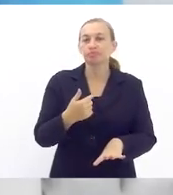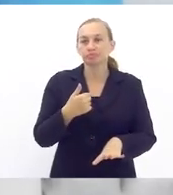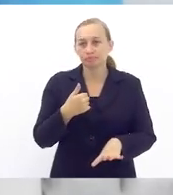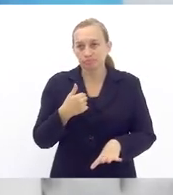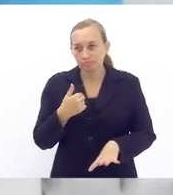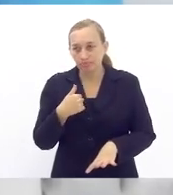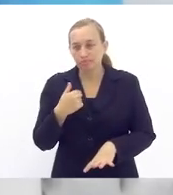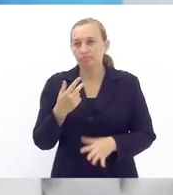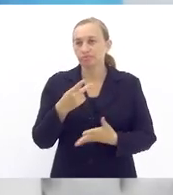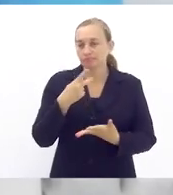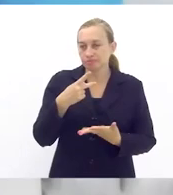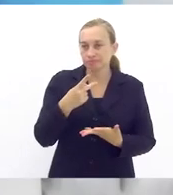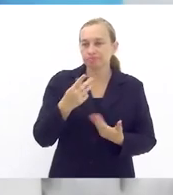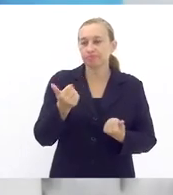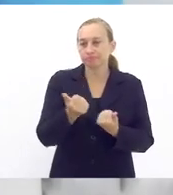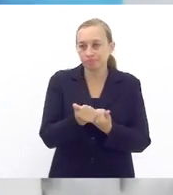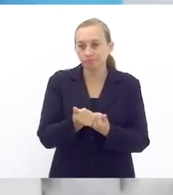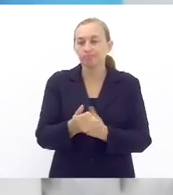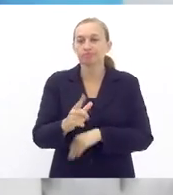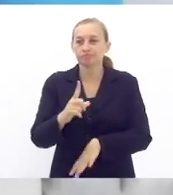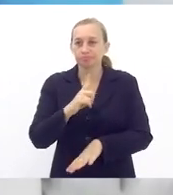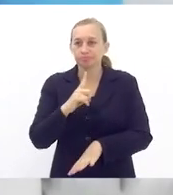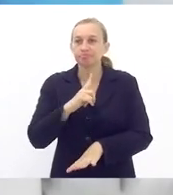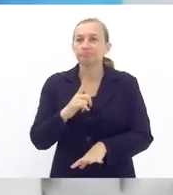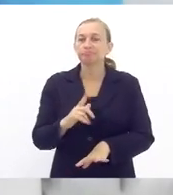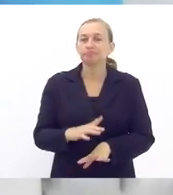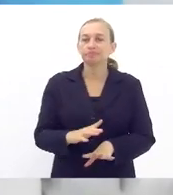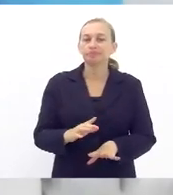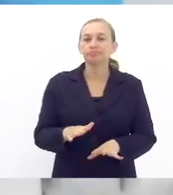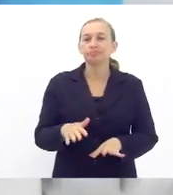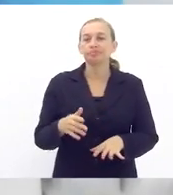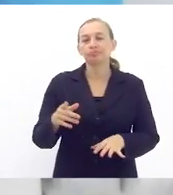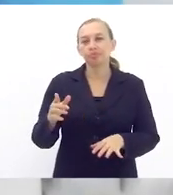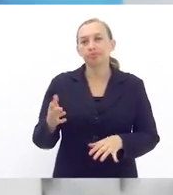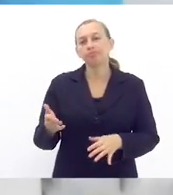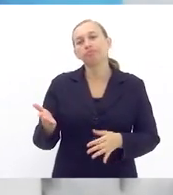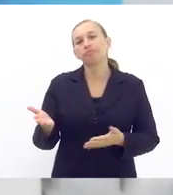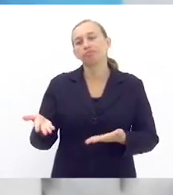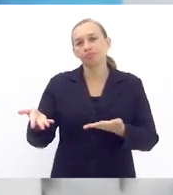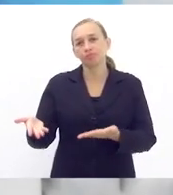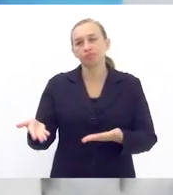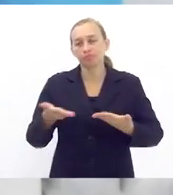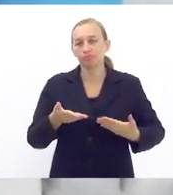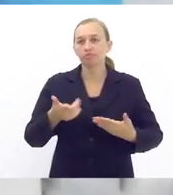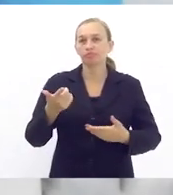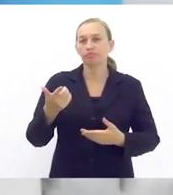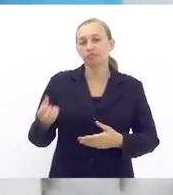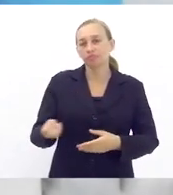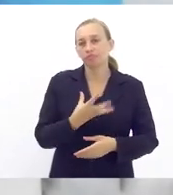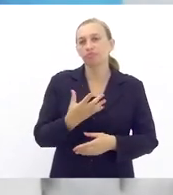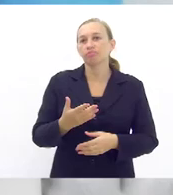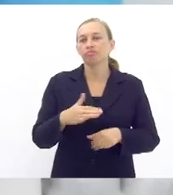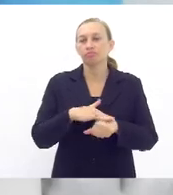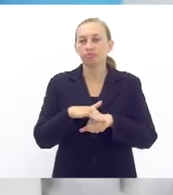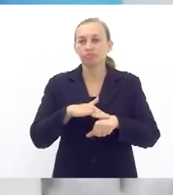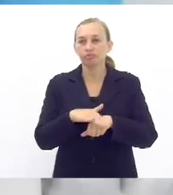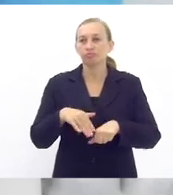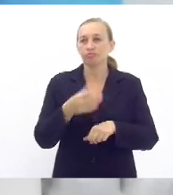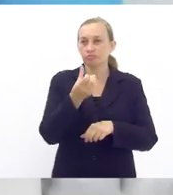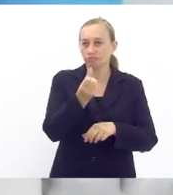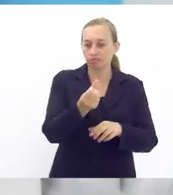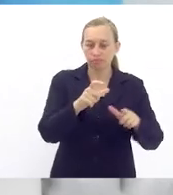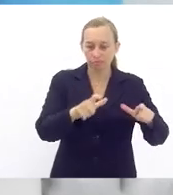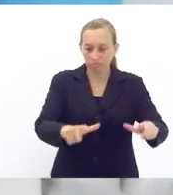me plantifiquei em dar esse suporte E aí a gente chama para uma nova conversa e aí fala desses seis